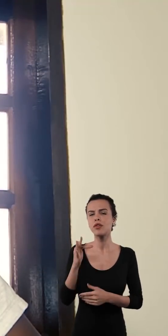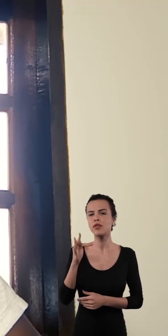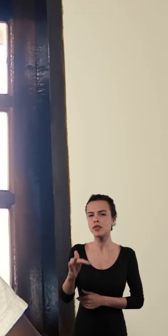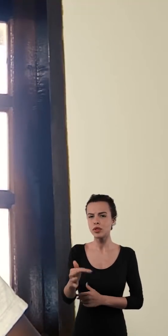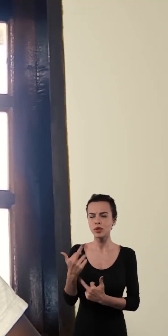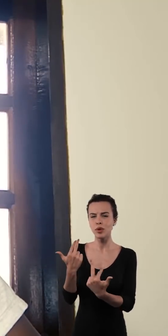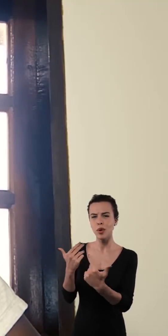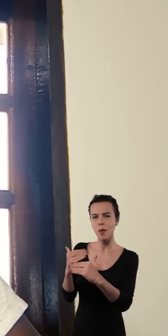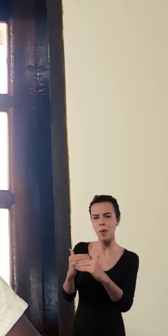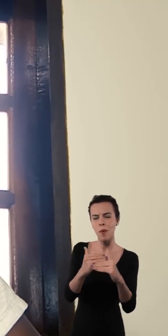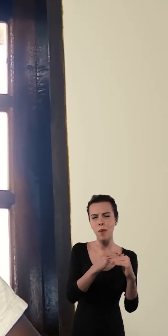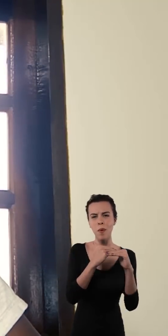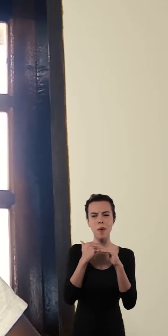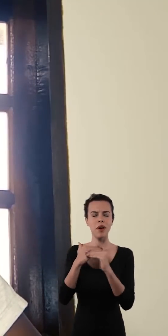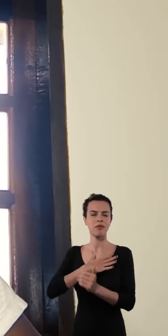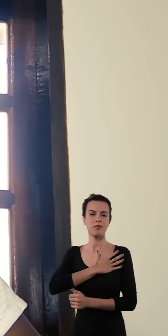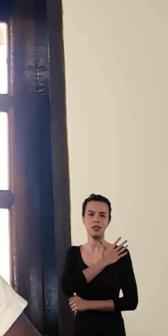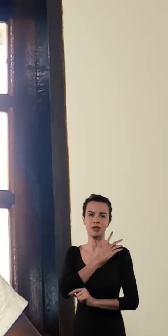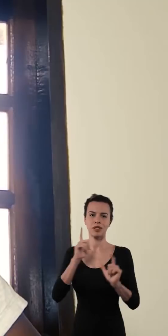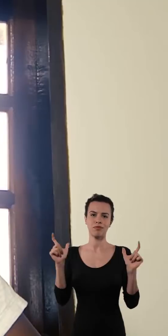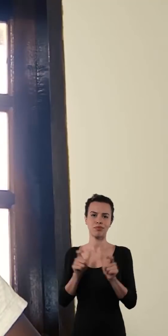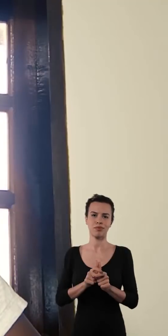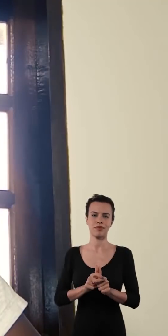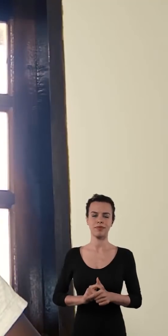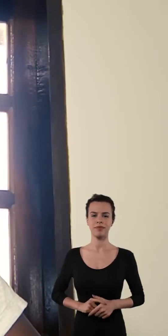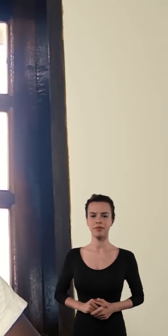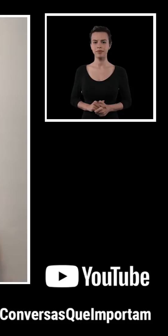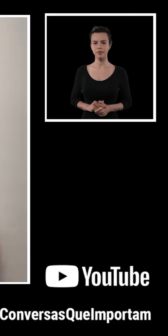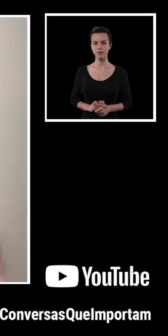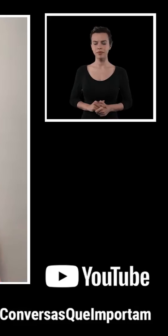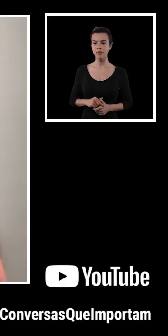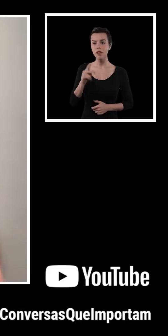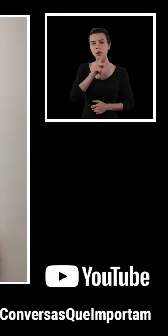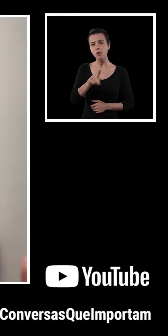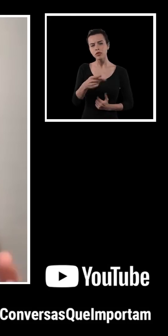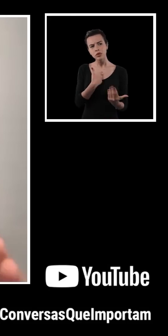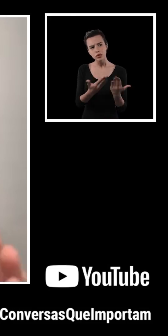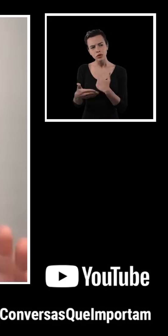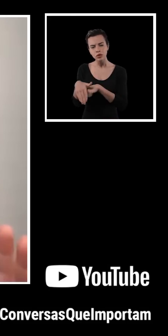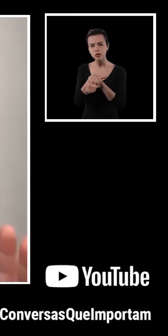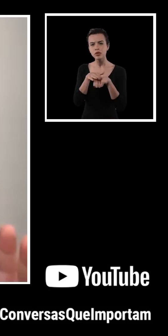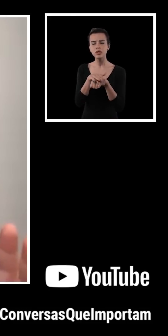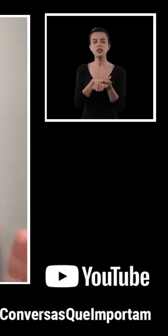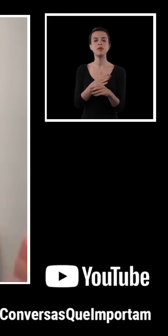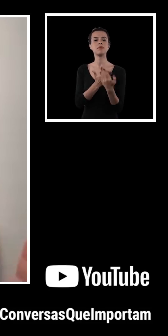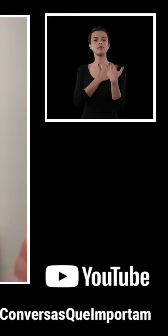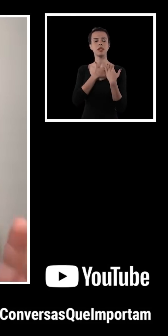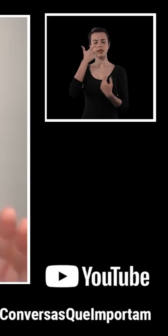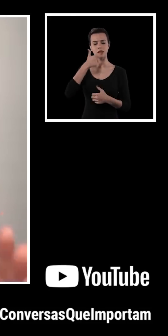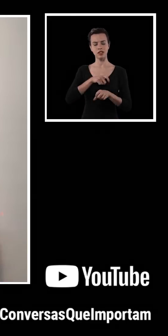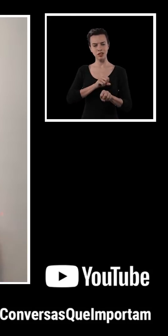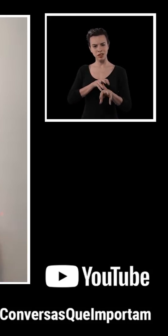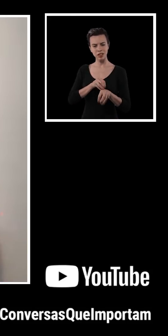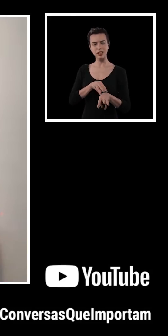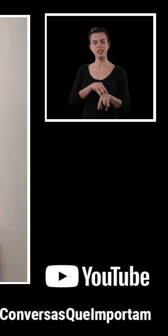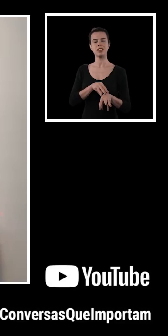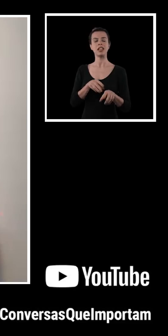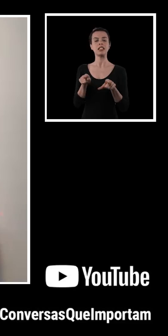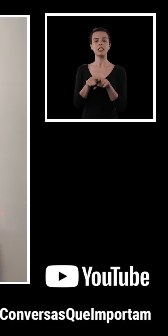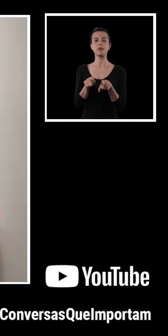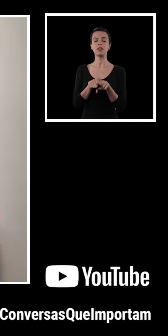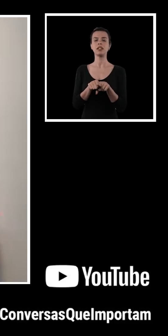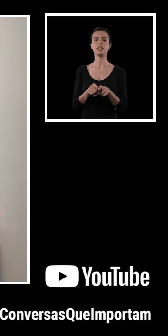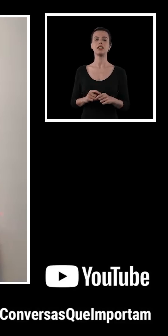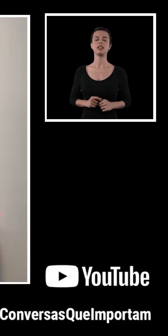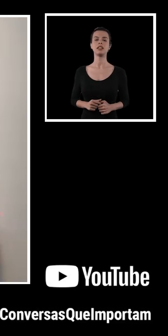futuro mais igualitário e menos preconceituoso. Eu converso muito com professores sobre como o papel de educador e